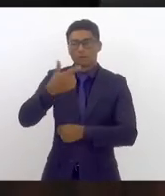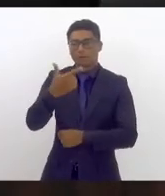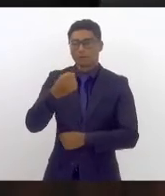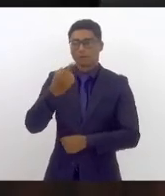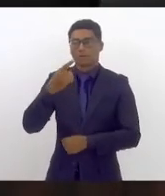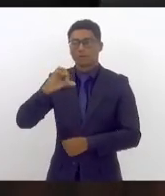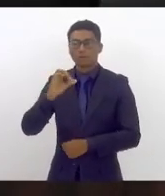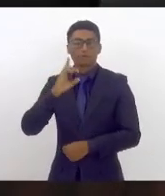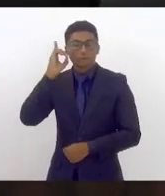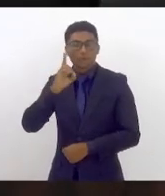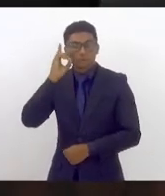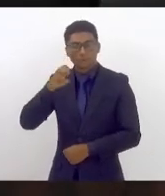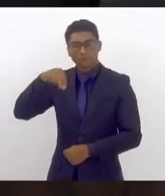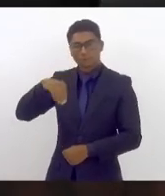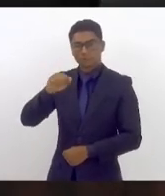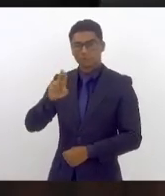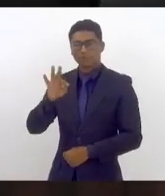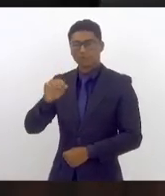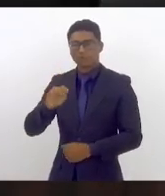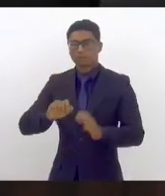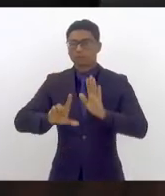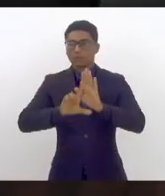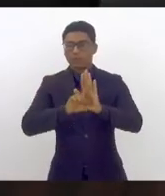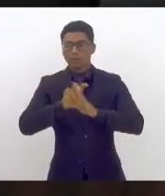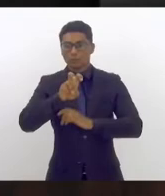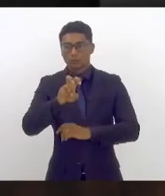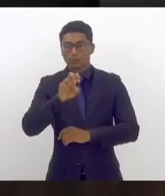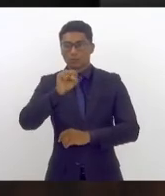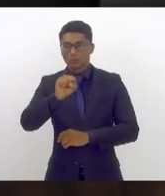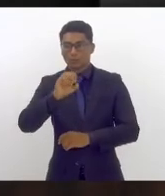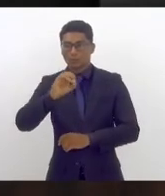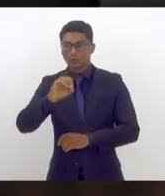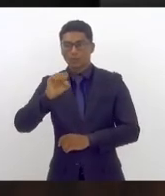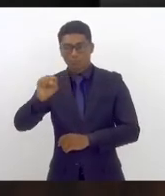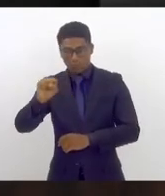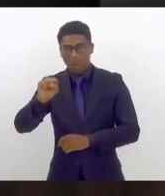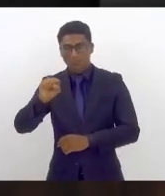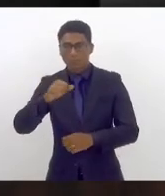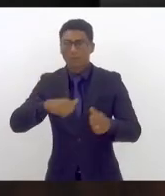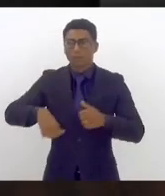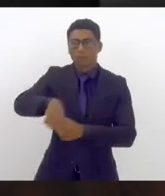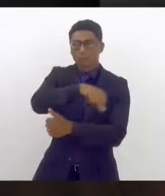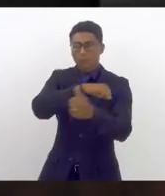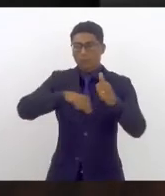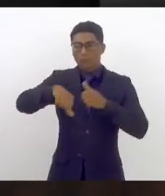Rocha que altera a lei 5.808 de 25 de agosto de 2010